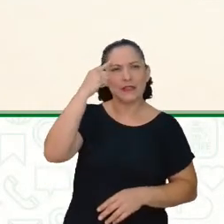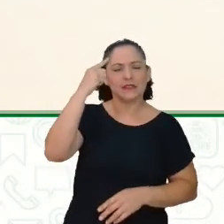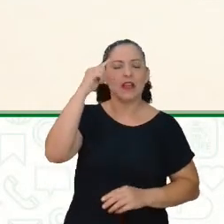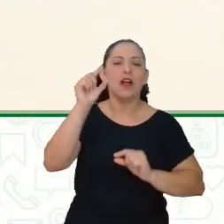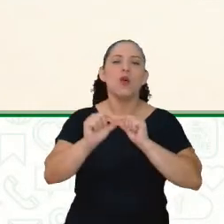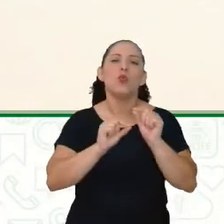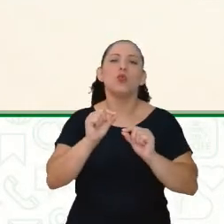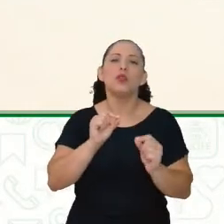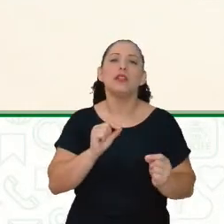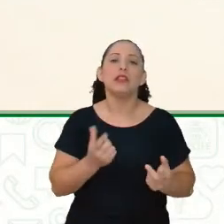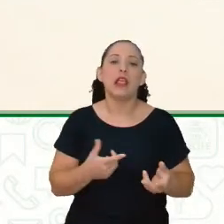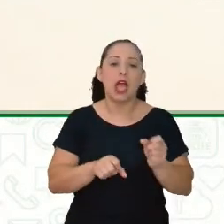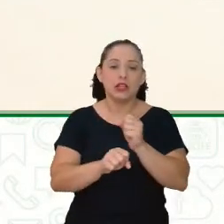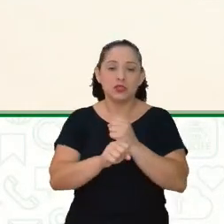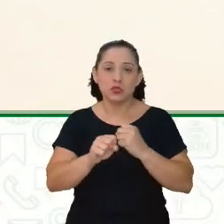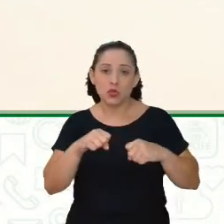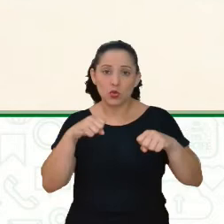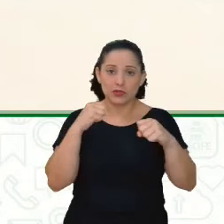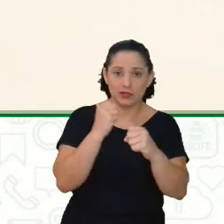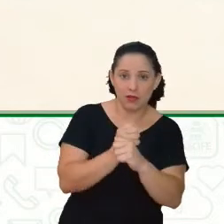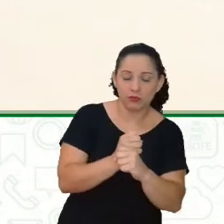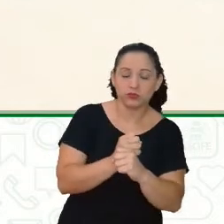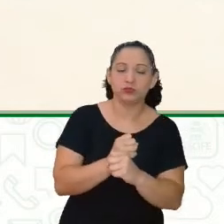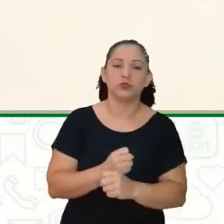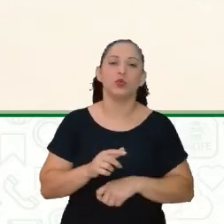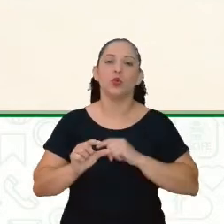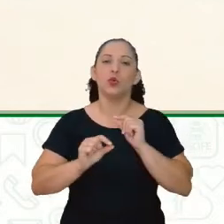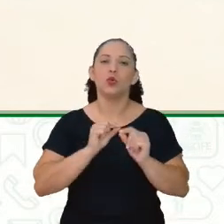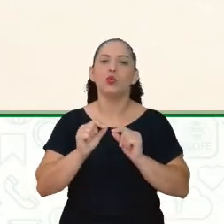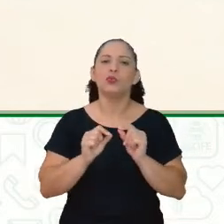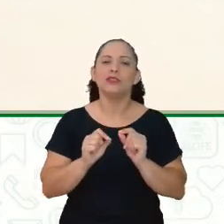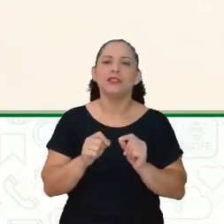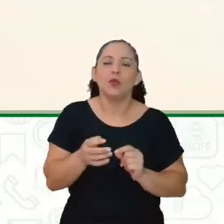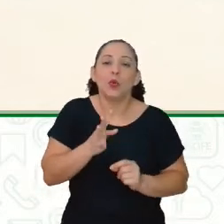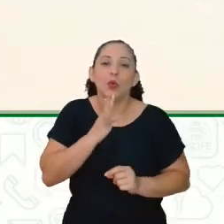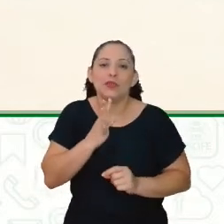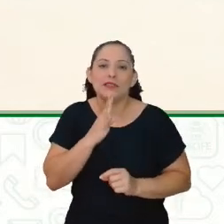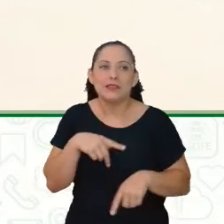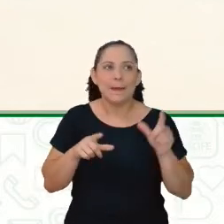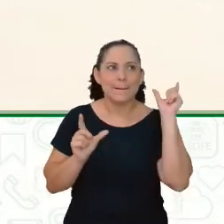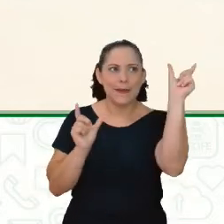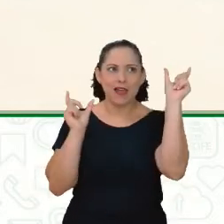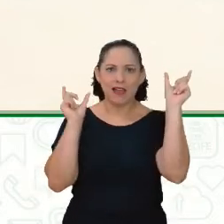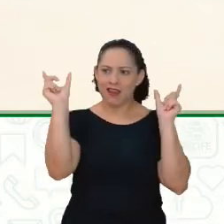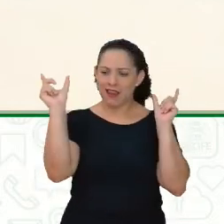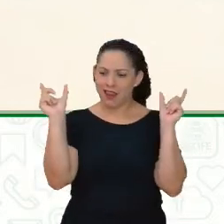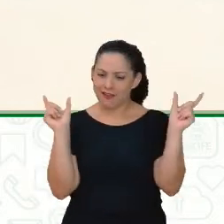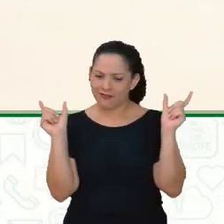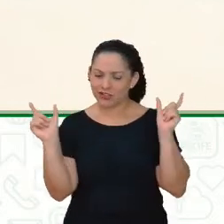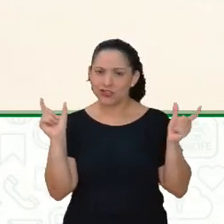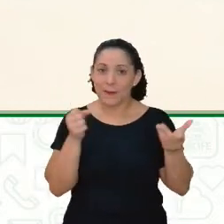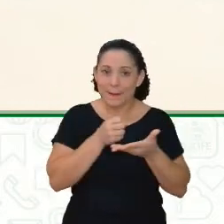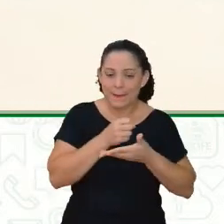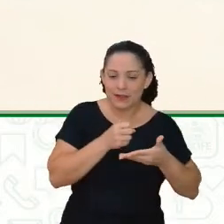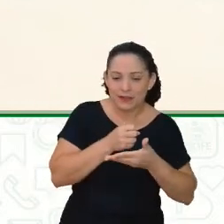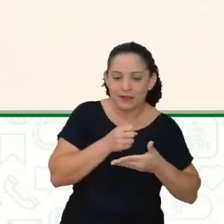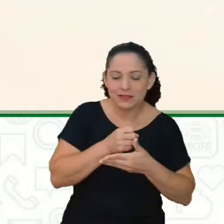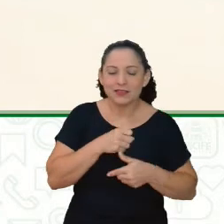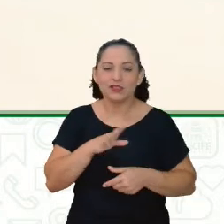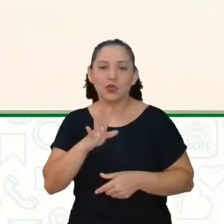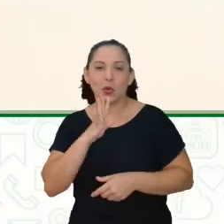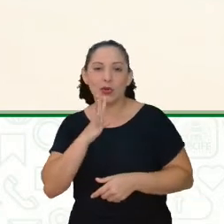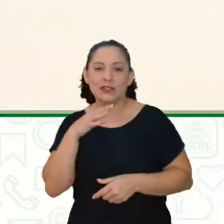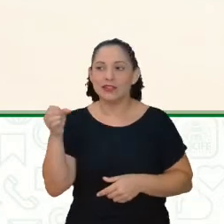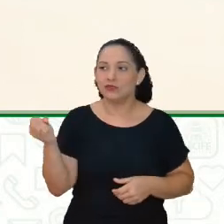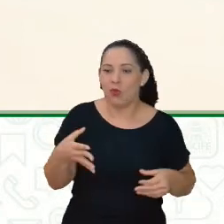sociais relacionadas ao seu trabalho. A partir das palavras base, é que se ia descobrindo novos